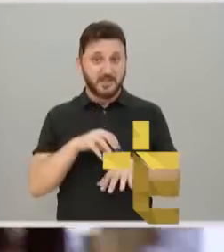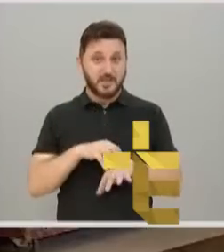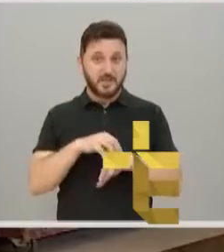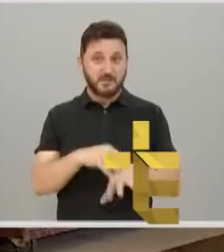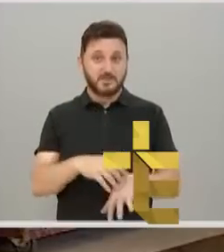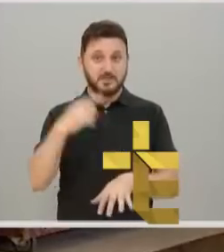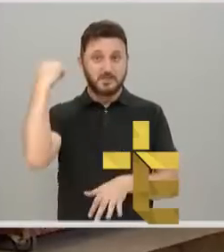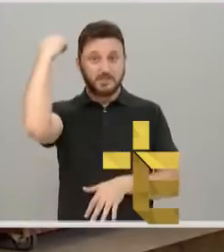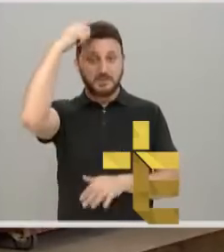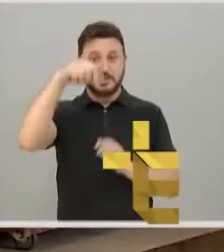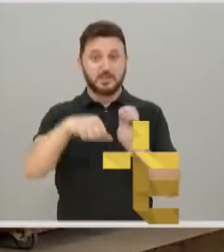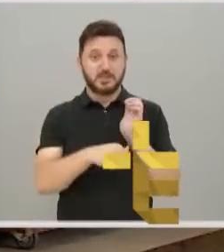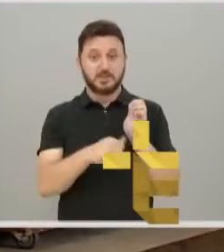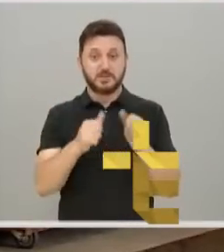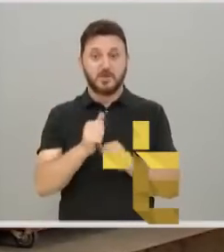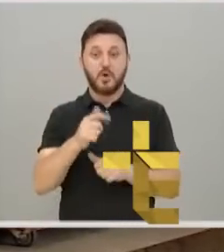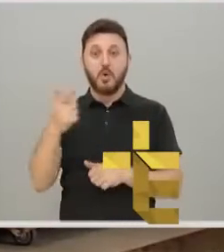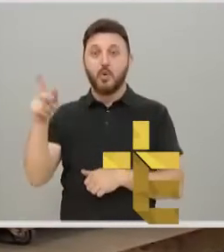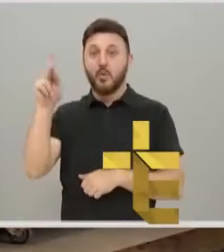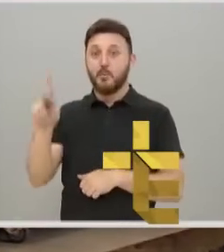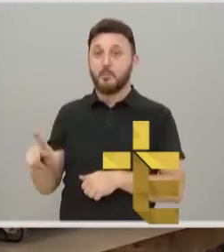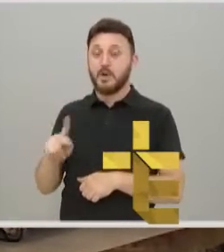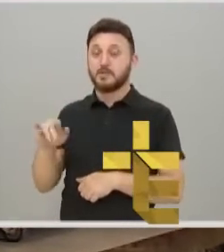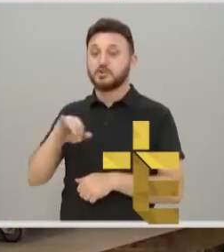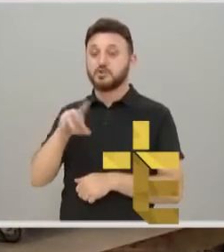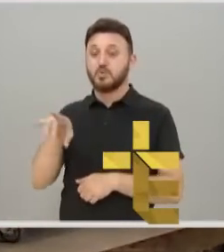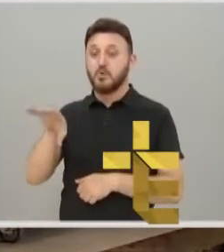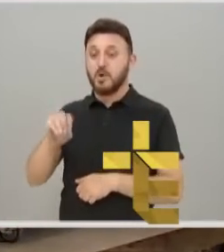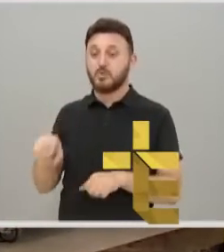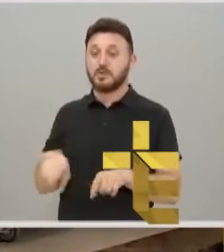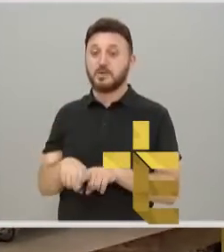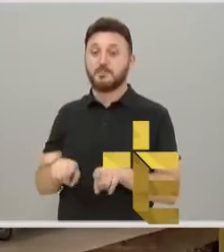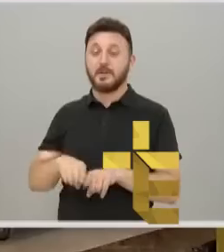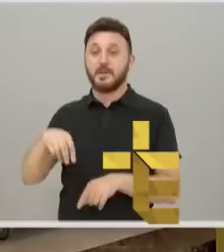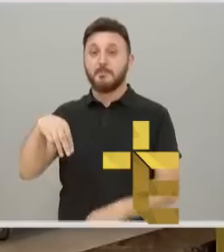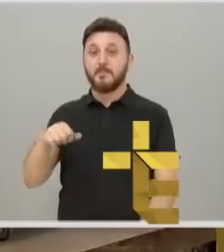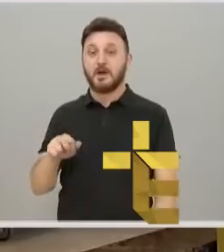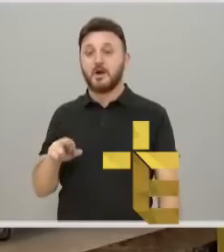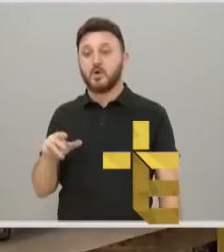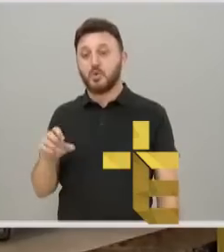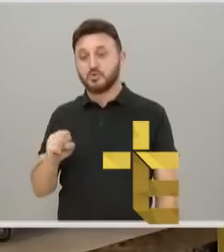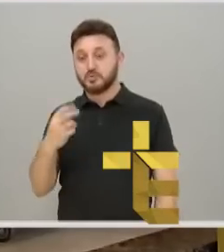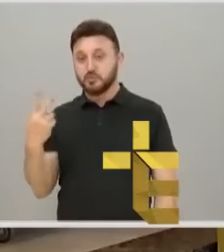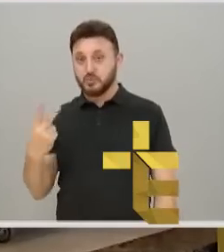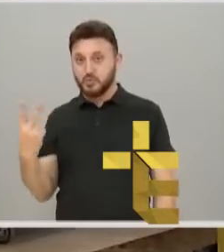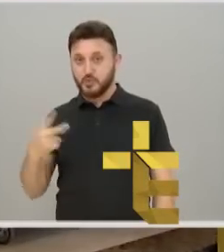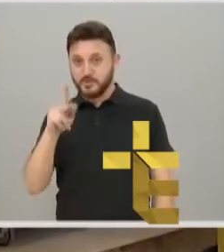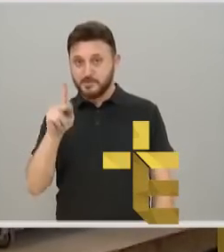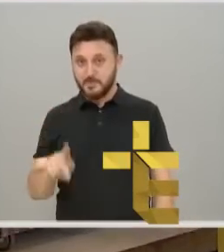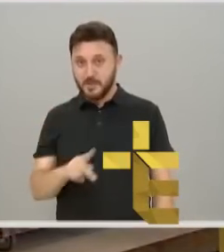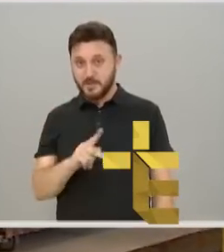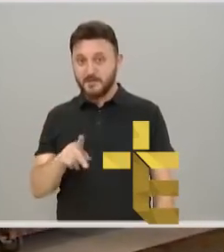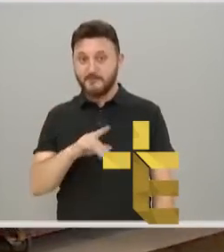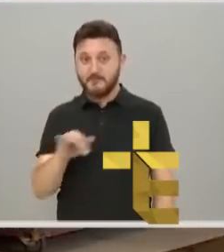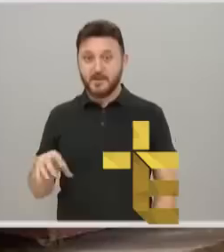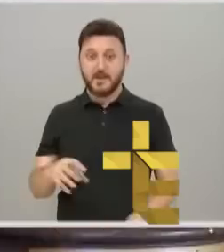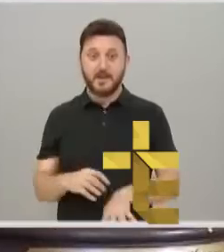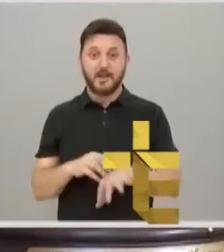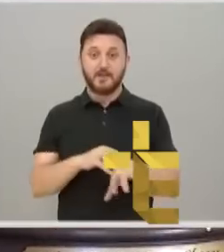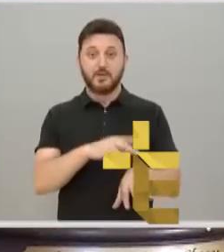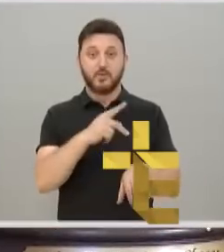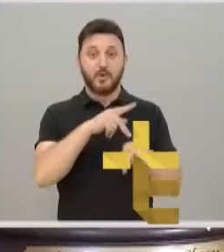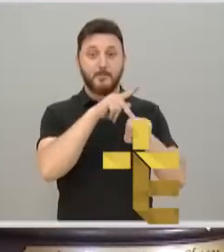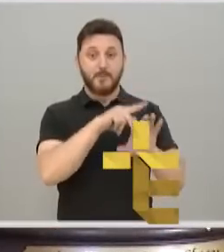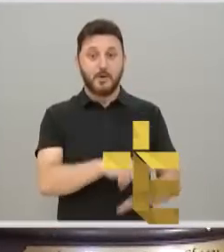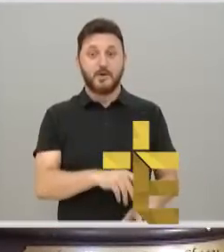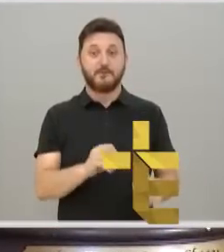Chagas, ou tal padre João, ou tal padre Marcos Miranda, faça o seu convite, e a caravana das Santas Chagas vai até a sua